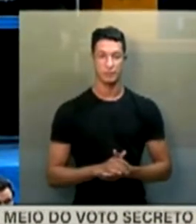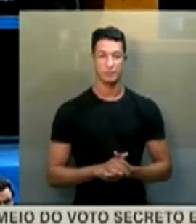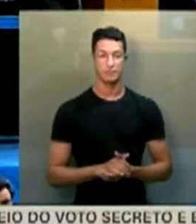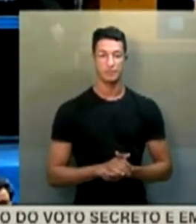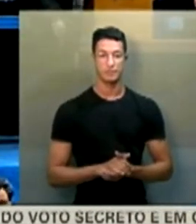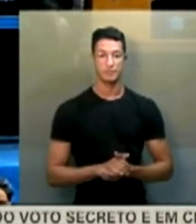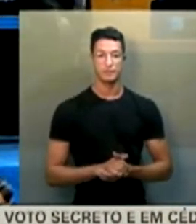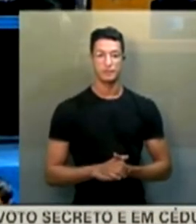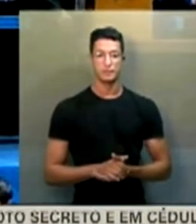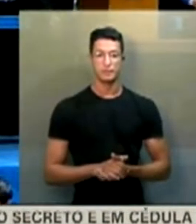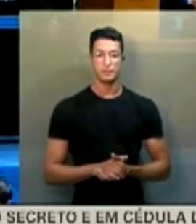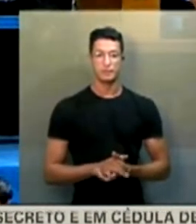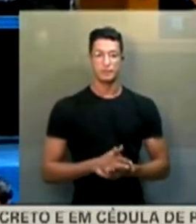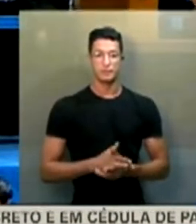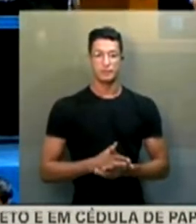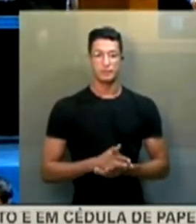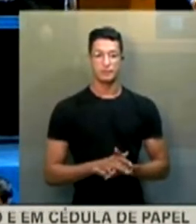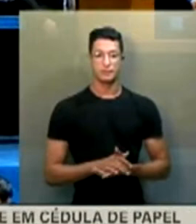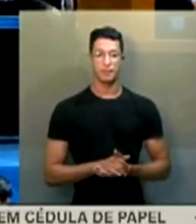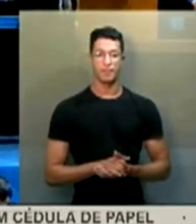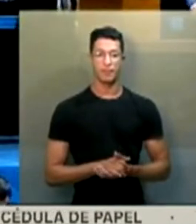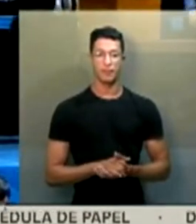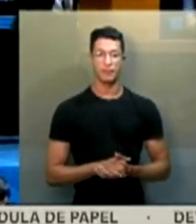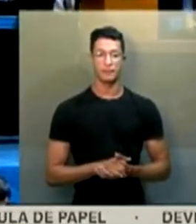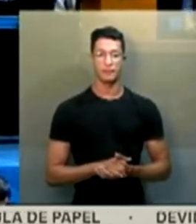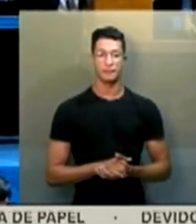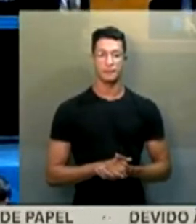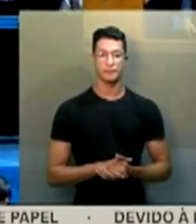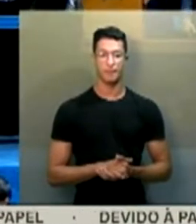Bora lá. Agora, solicito...